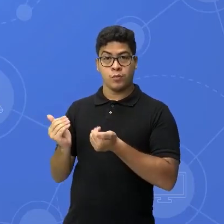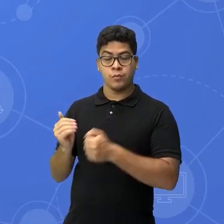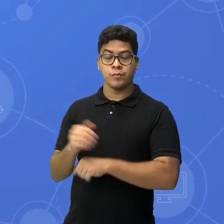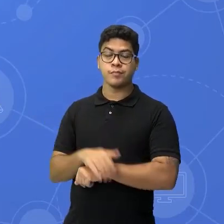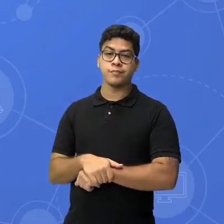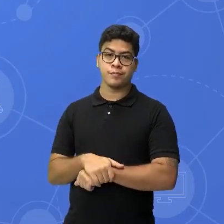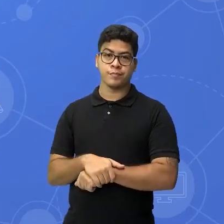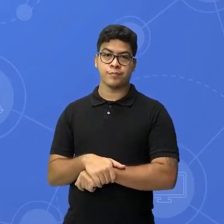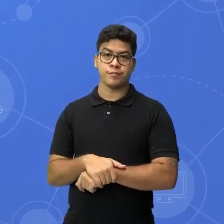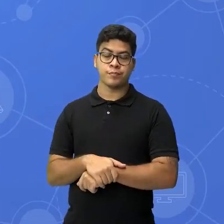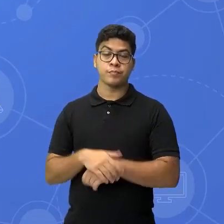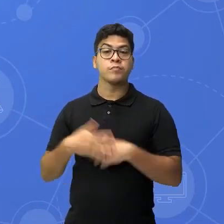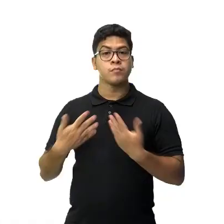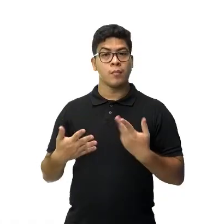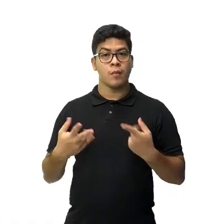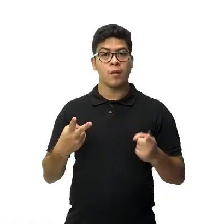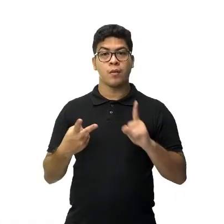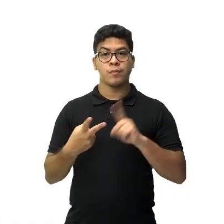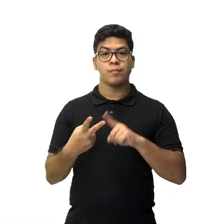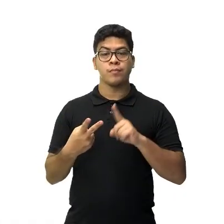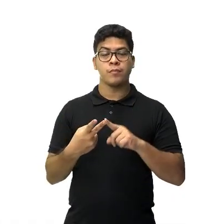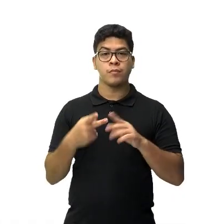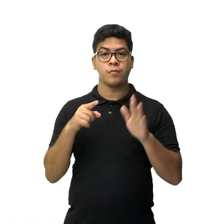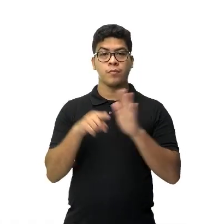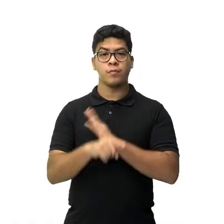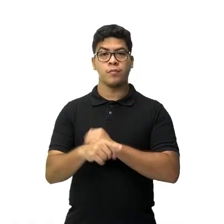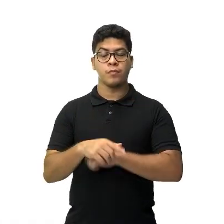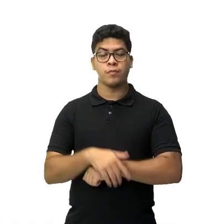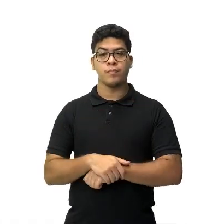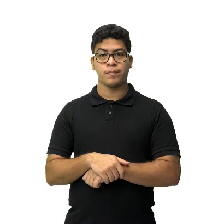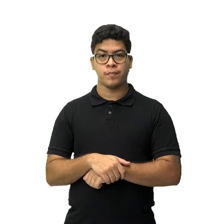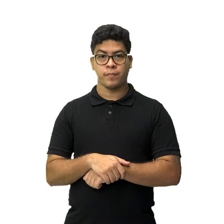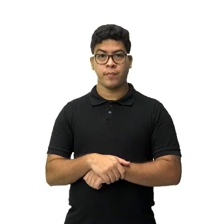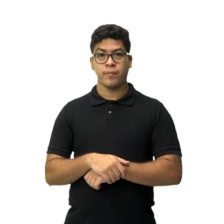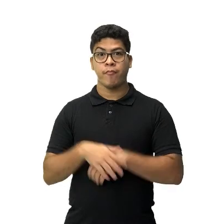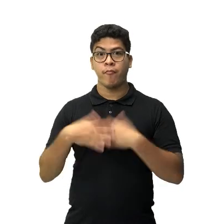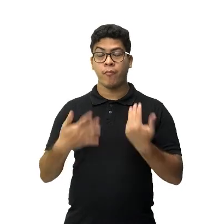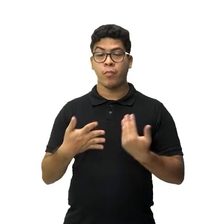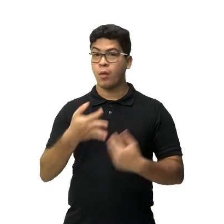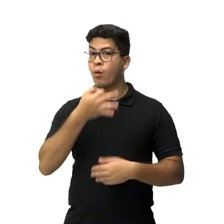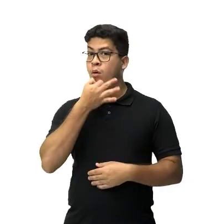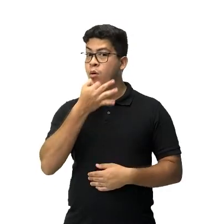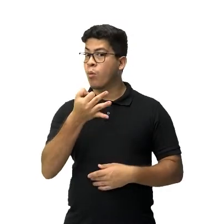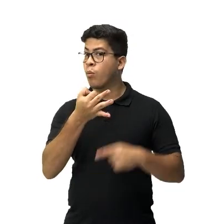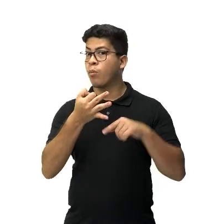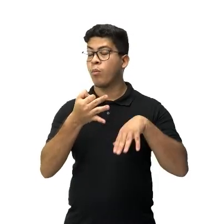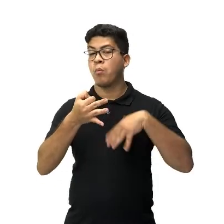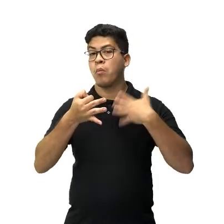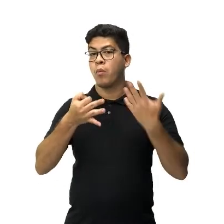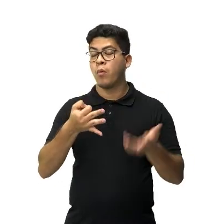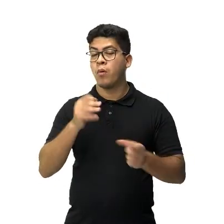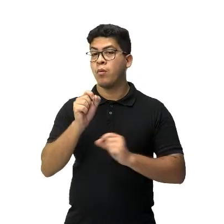bem. Vamos então para a questão 2. A questão 2 diz: comente sobre